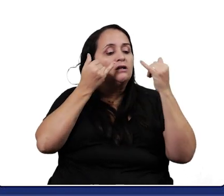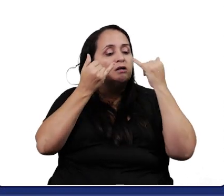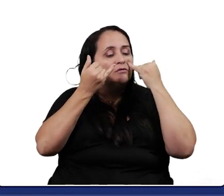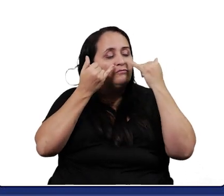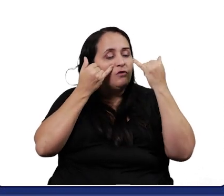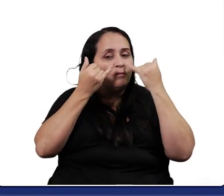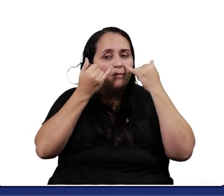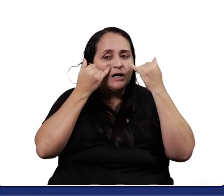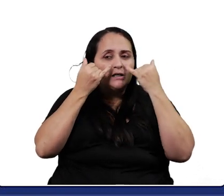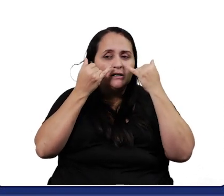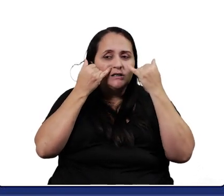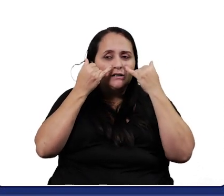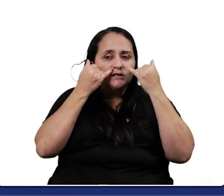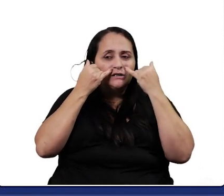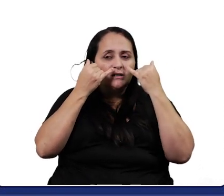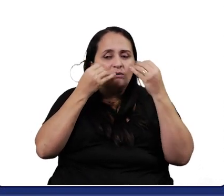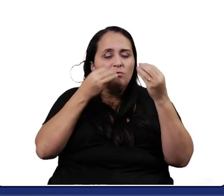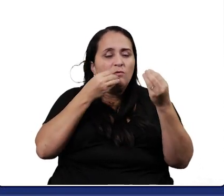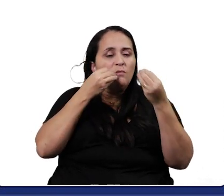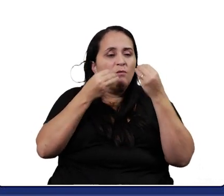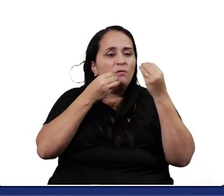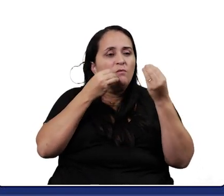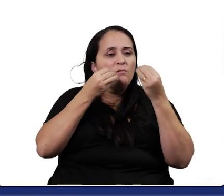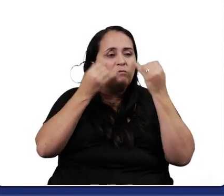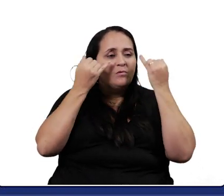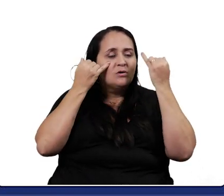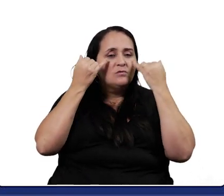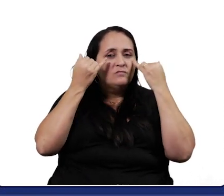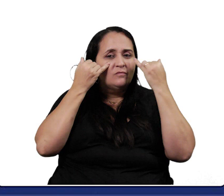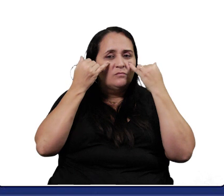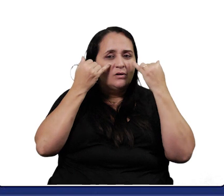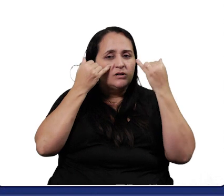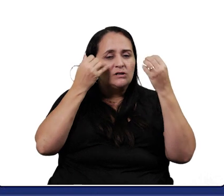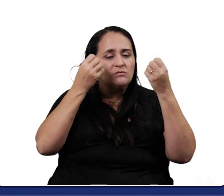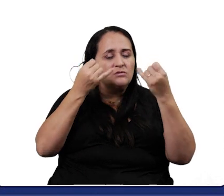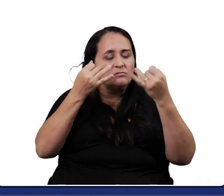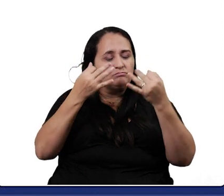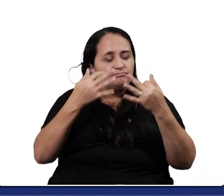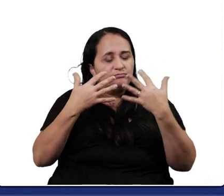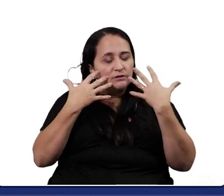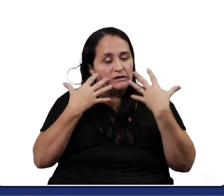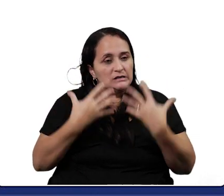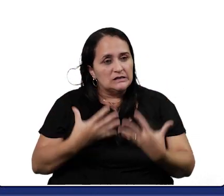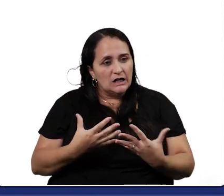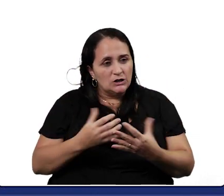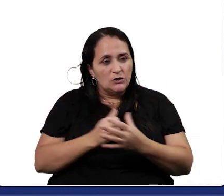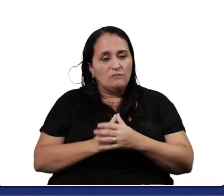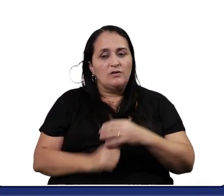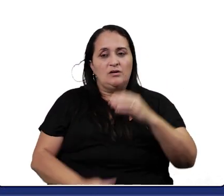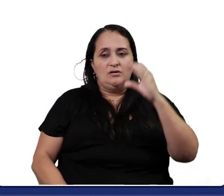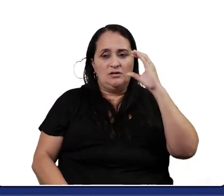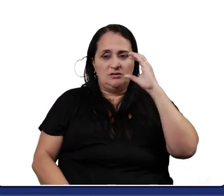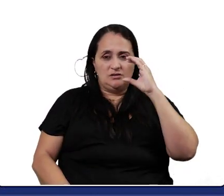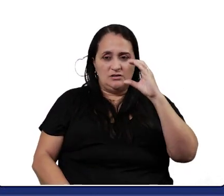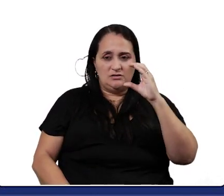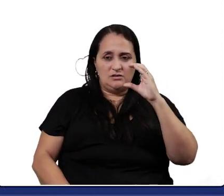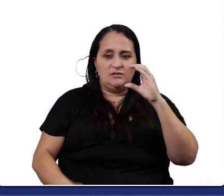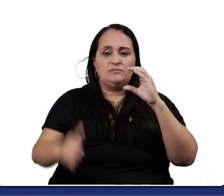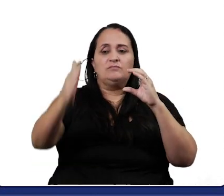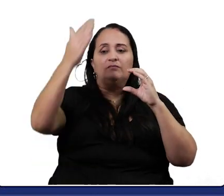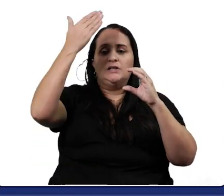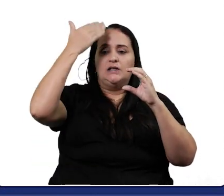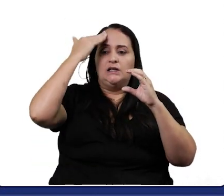maneira cansativa. Eu creio que está cansativo pra caramba acessar essa informação. Letra